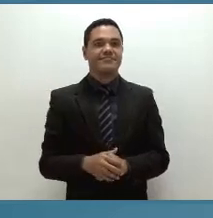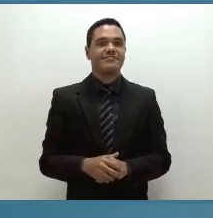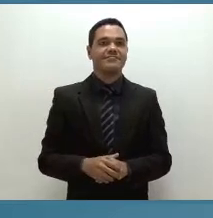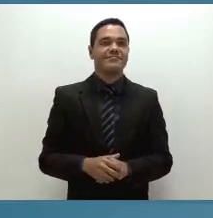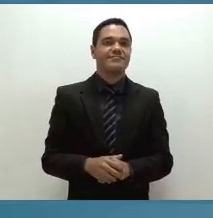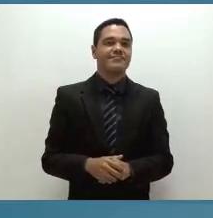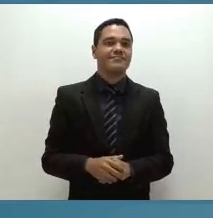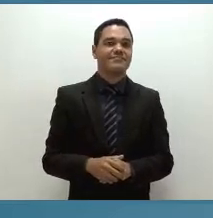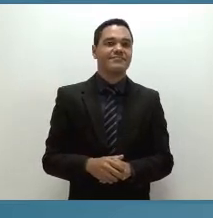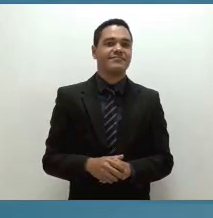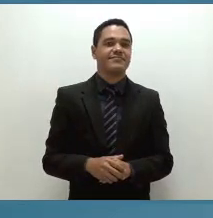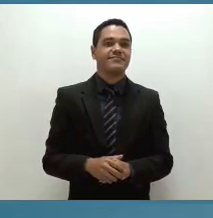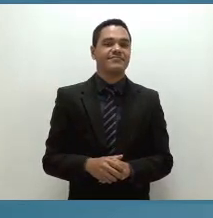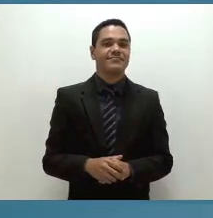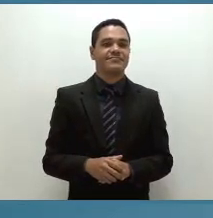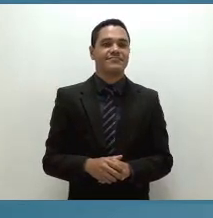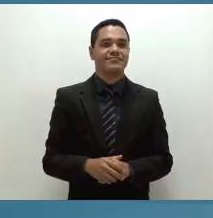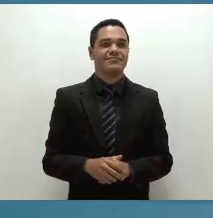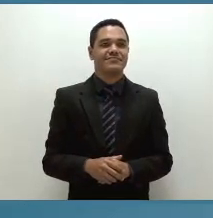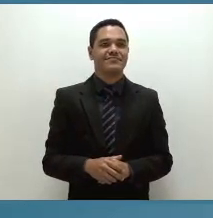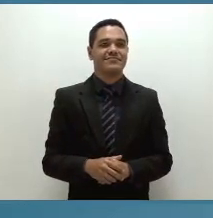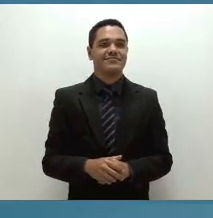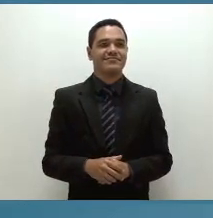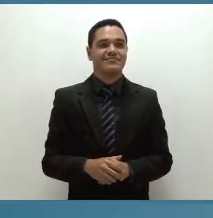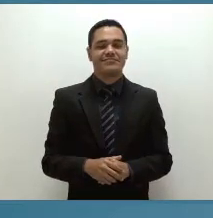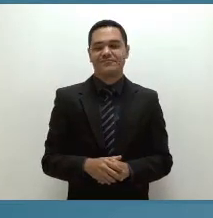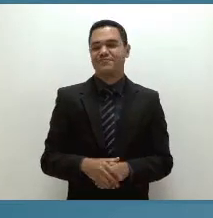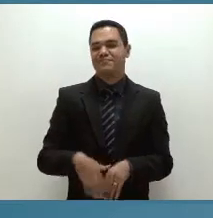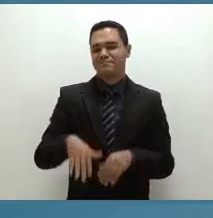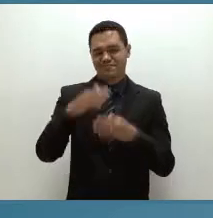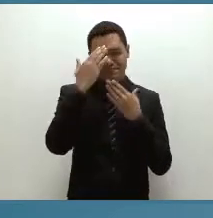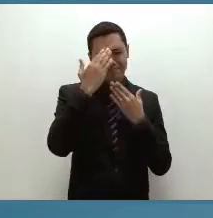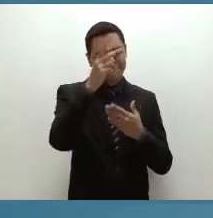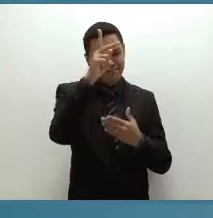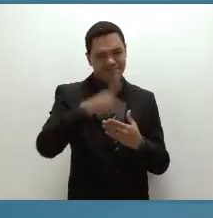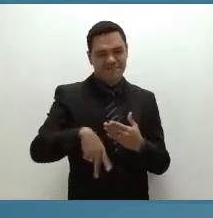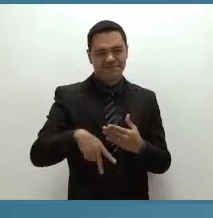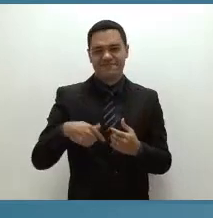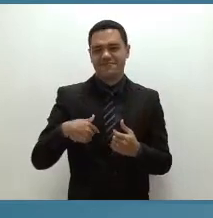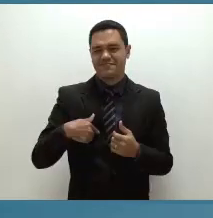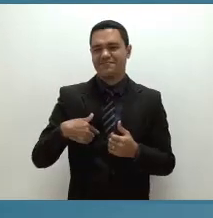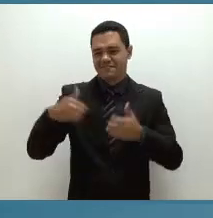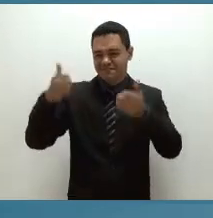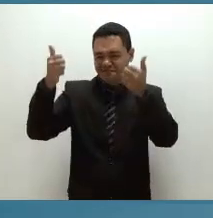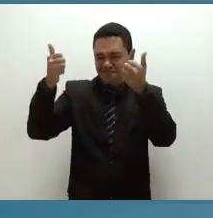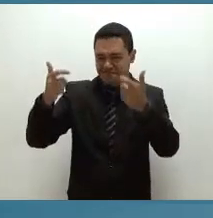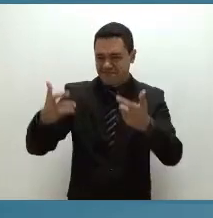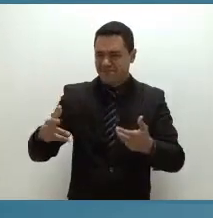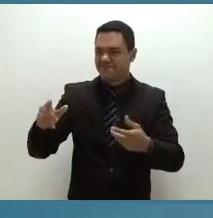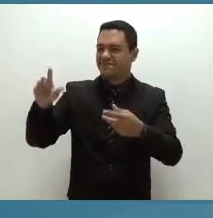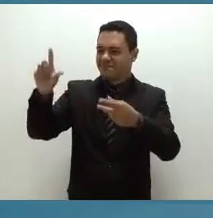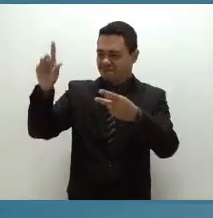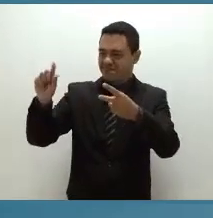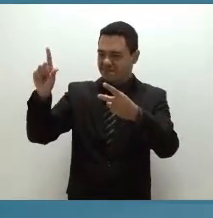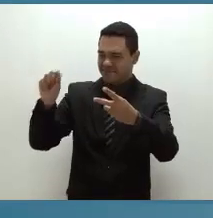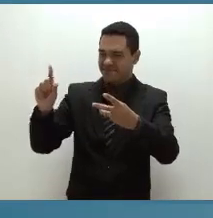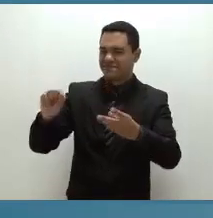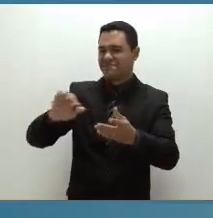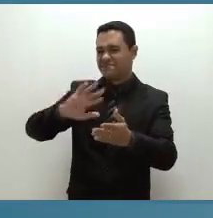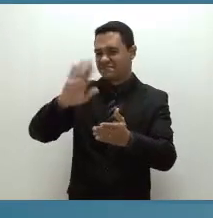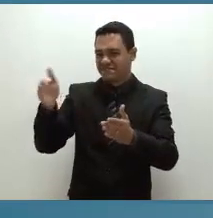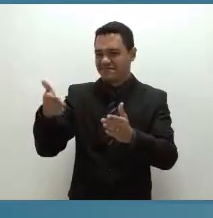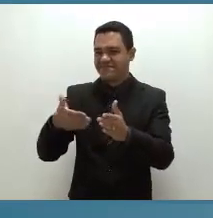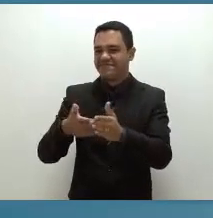Eu me dirijo-me de forma também muito objetiva aos recém-eleitos para